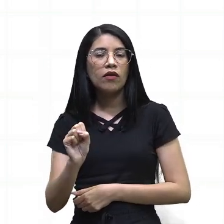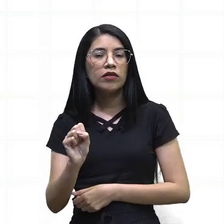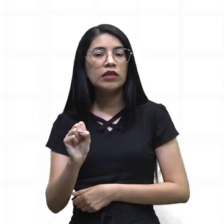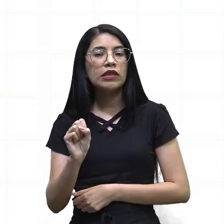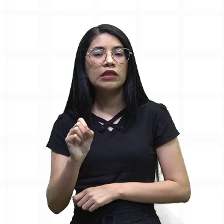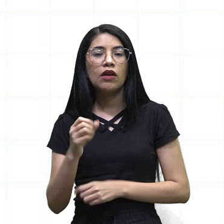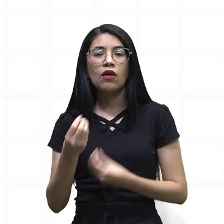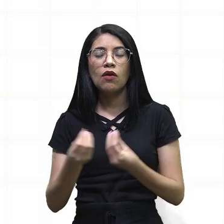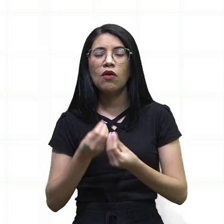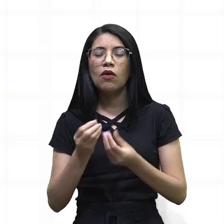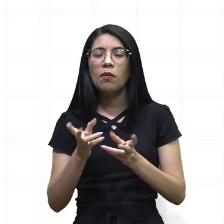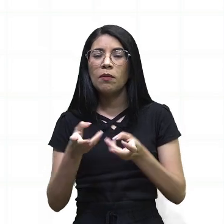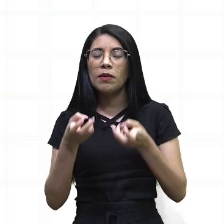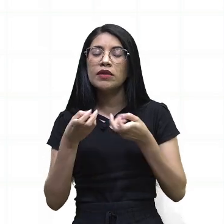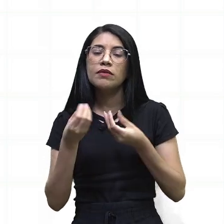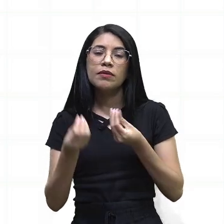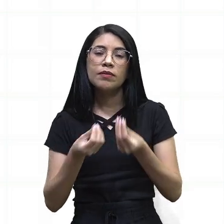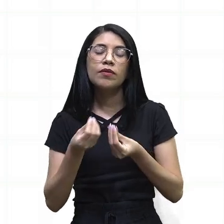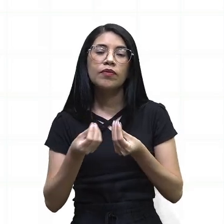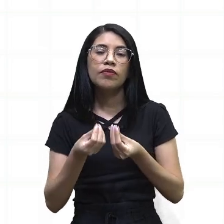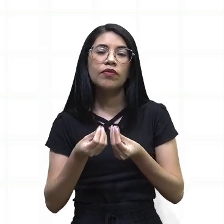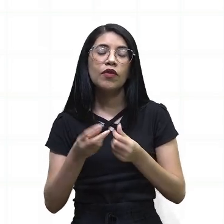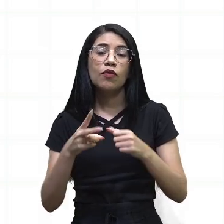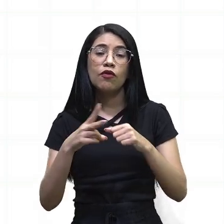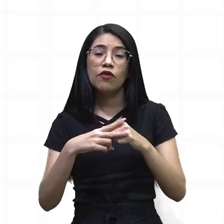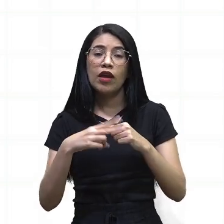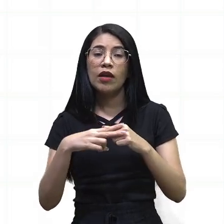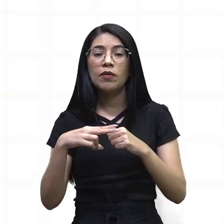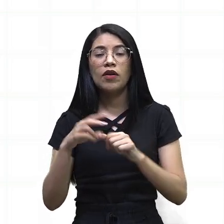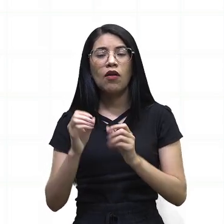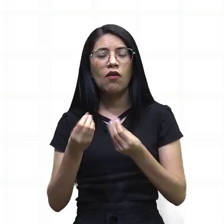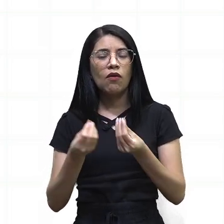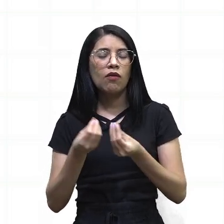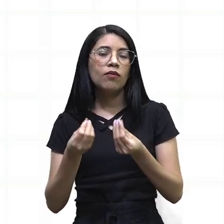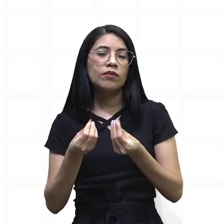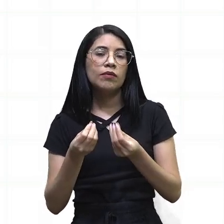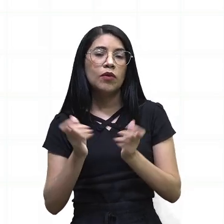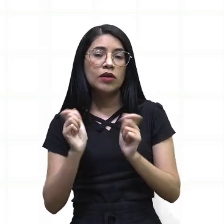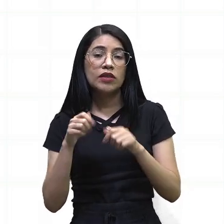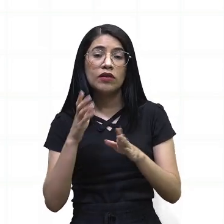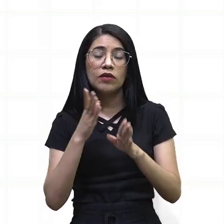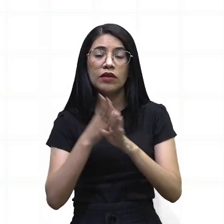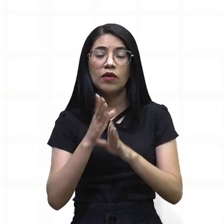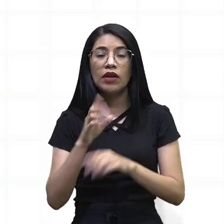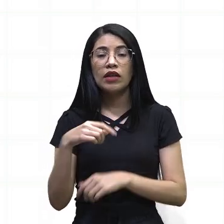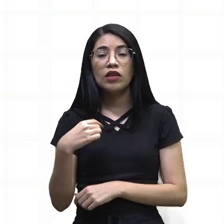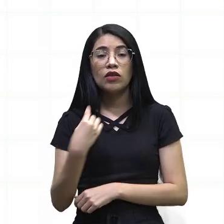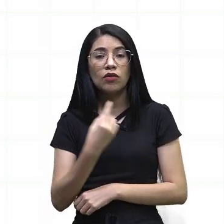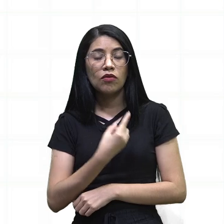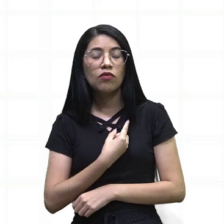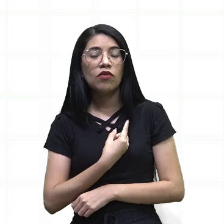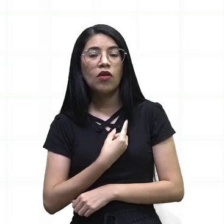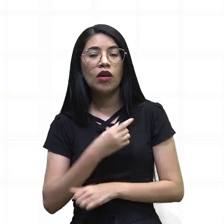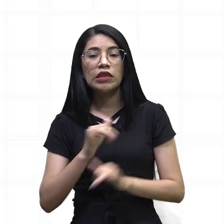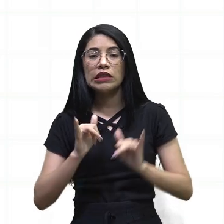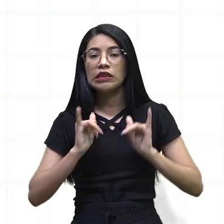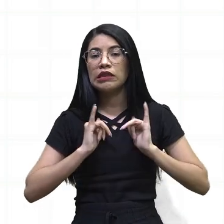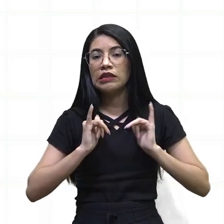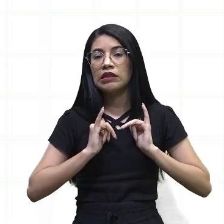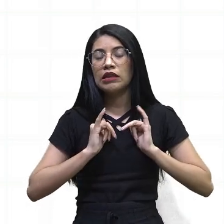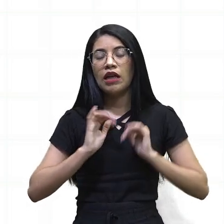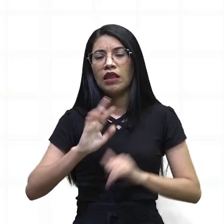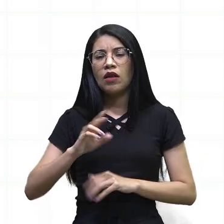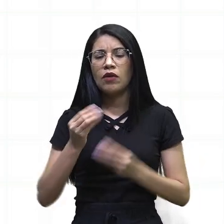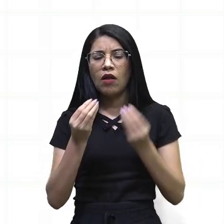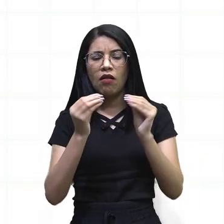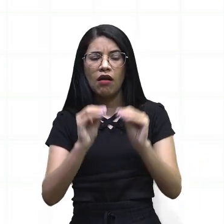Pela terminação do verbo, quem foi que descansou? Nós, né? Porque aqui não está escrito eu e o